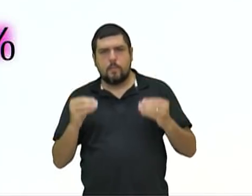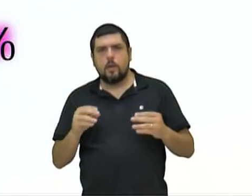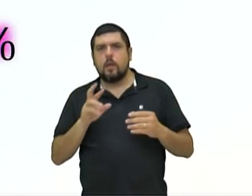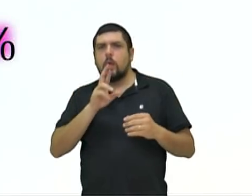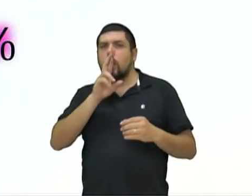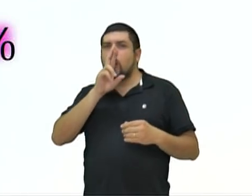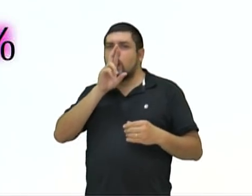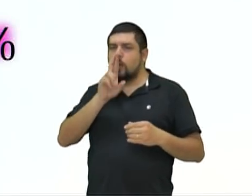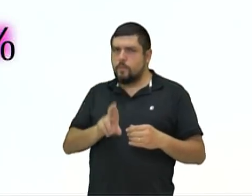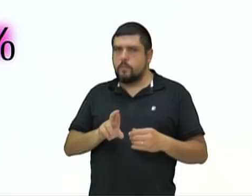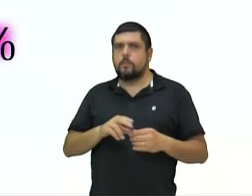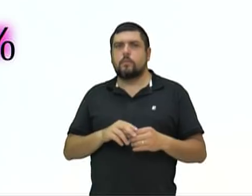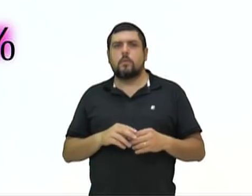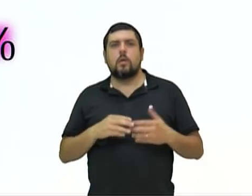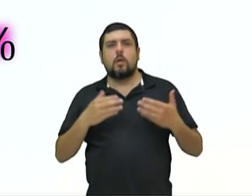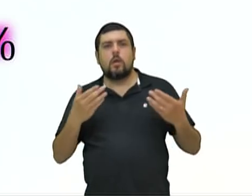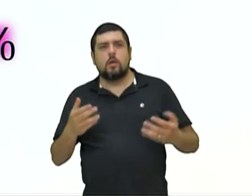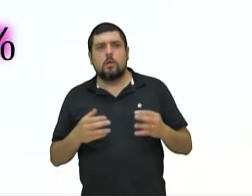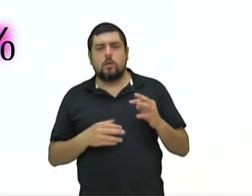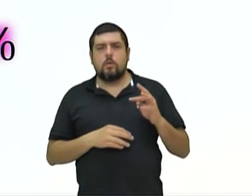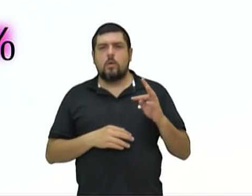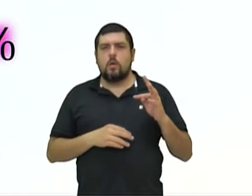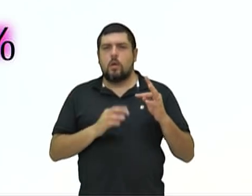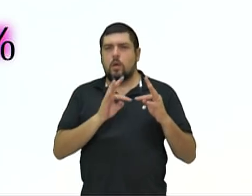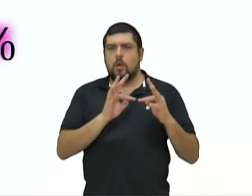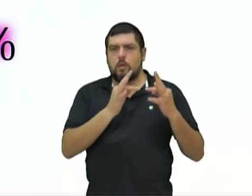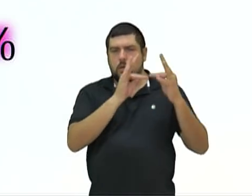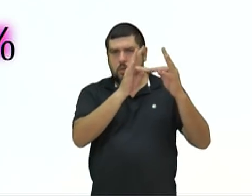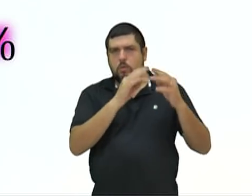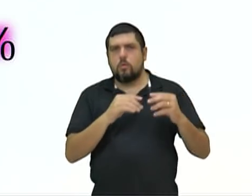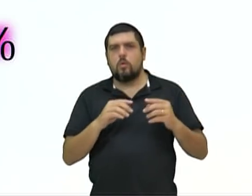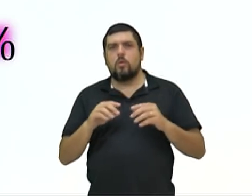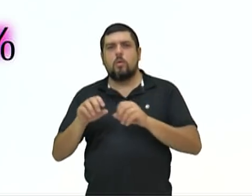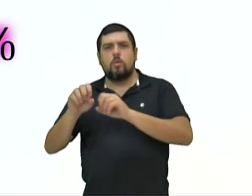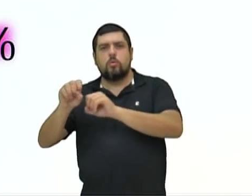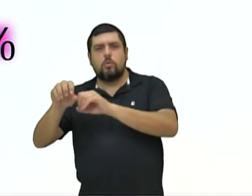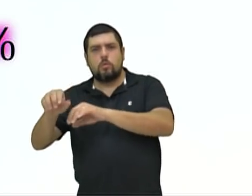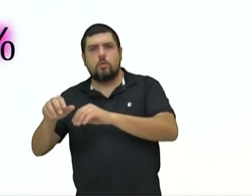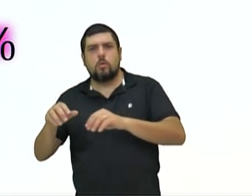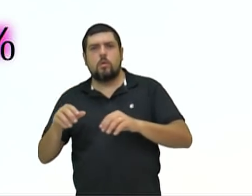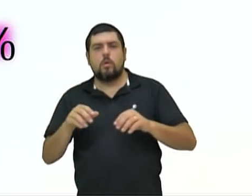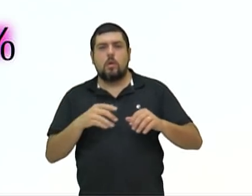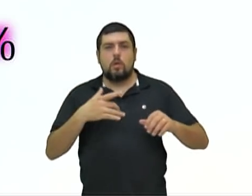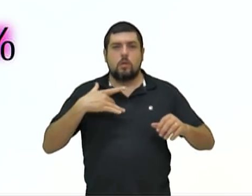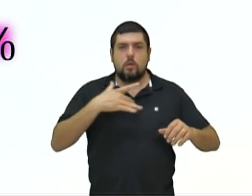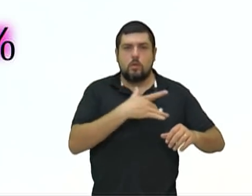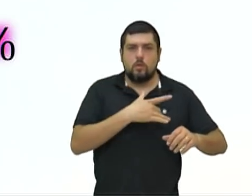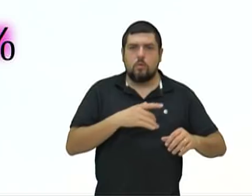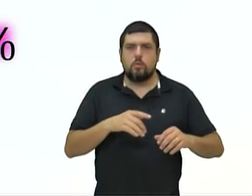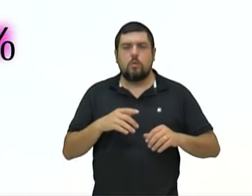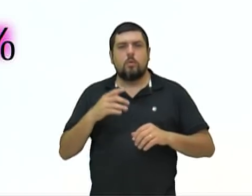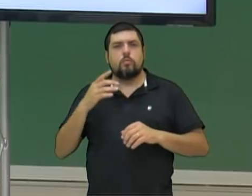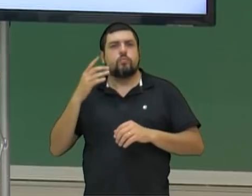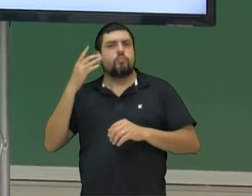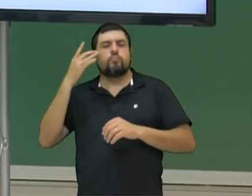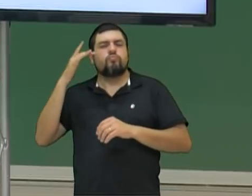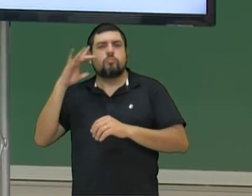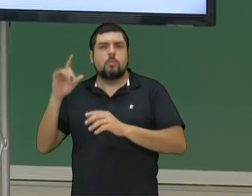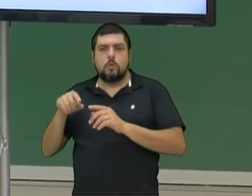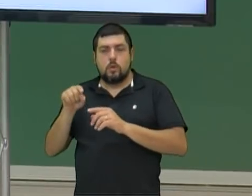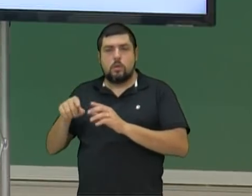para vocês. Então, tecnologia, docência, não decidiram em saúde, porque o não decidiram nós já realizamos anteriormente, tá